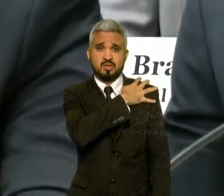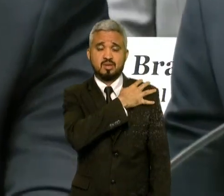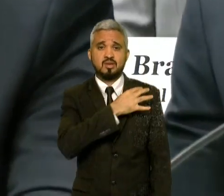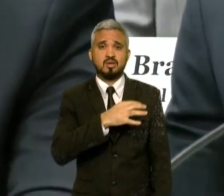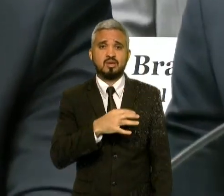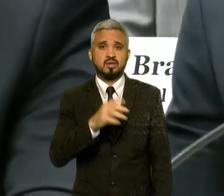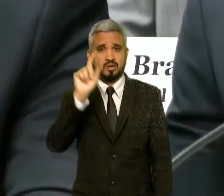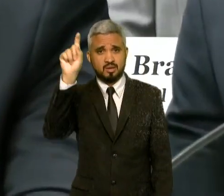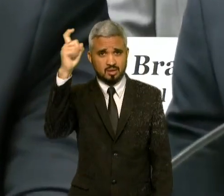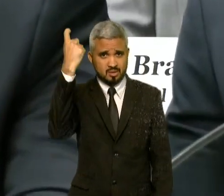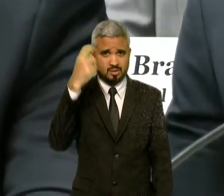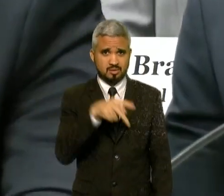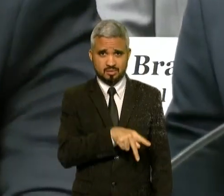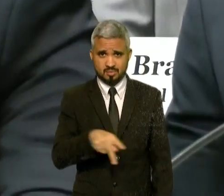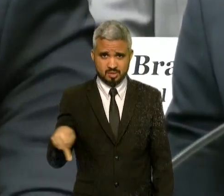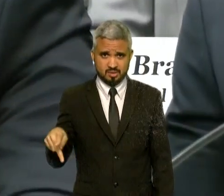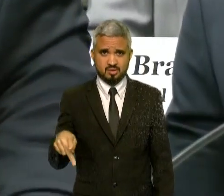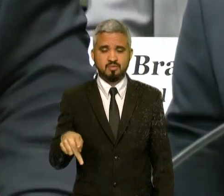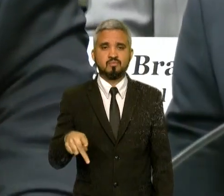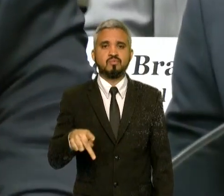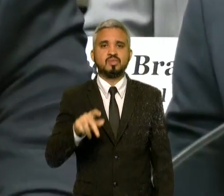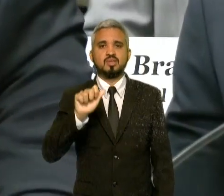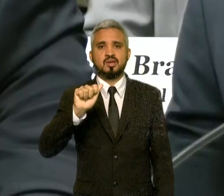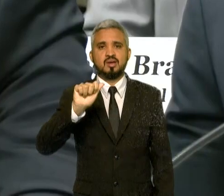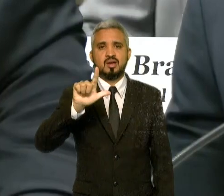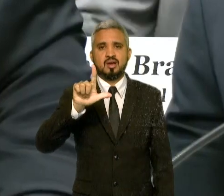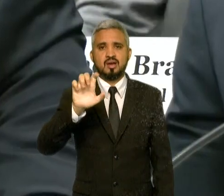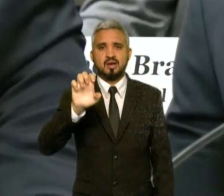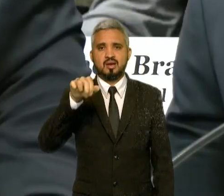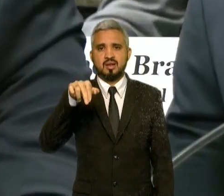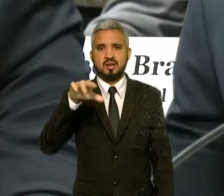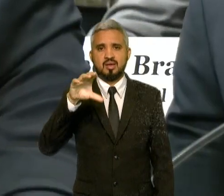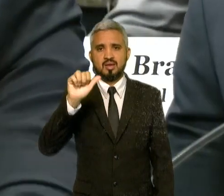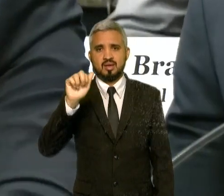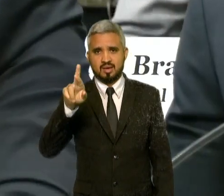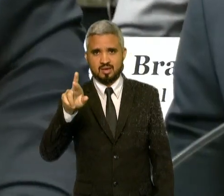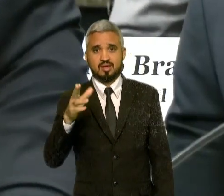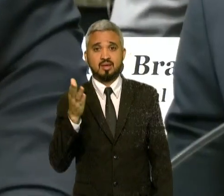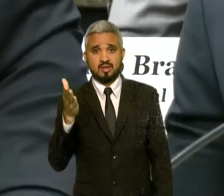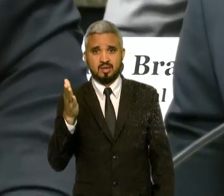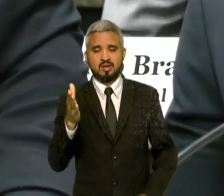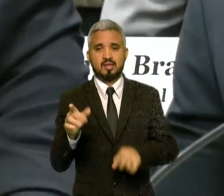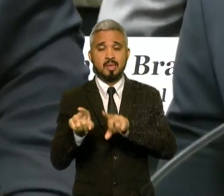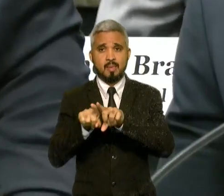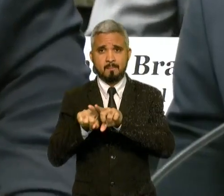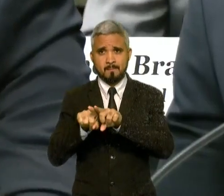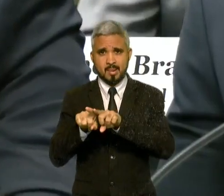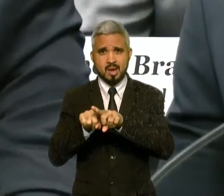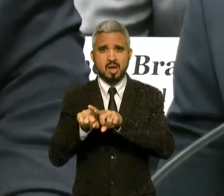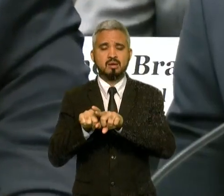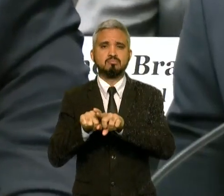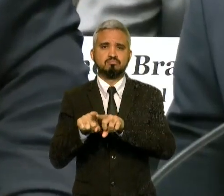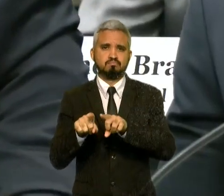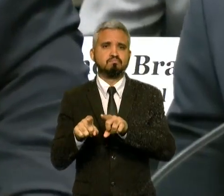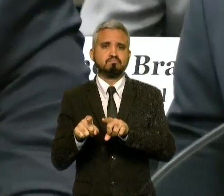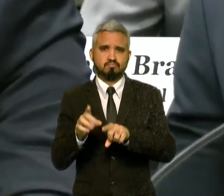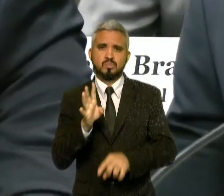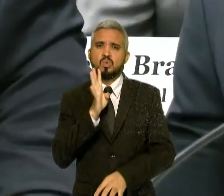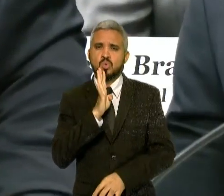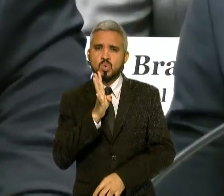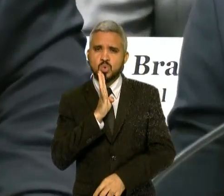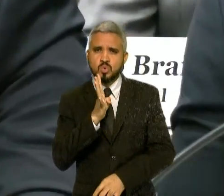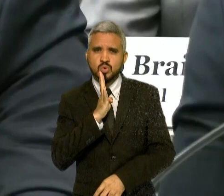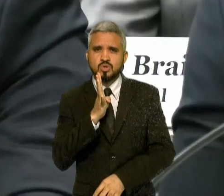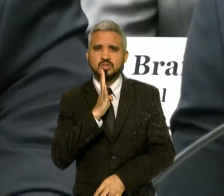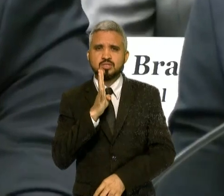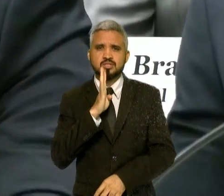casa, Ironaldo Alencar, que está aqui presente. O Ironaldo foi um grande irmão que eu tive o prazer de conhecer